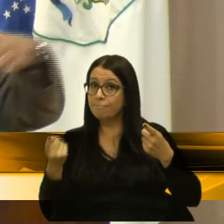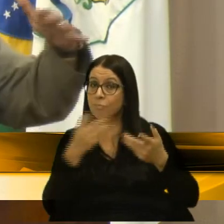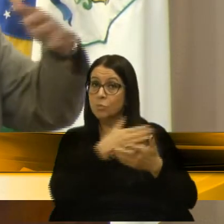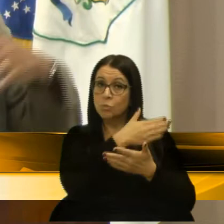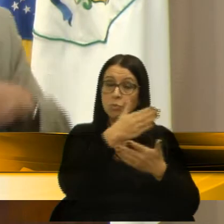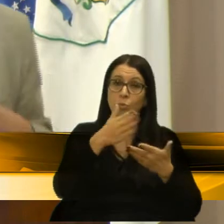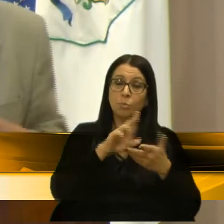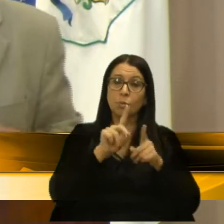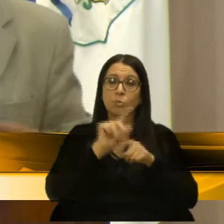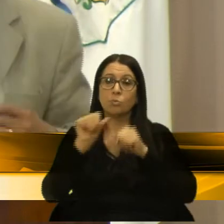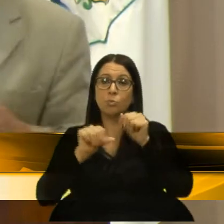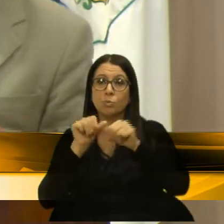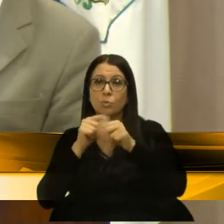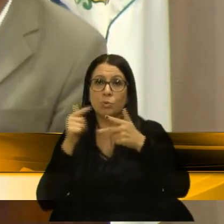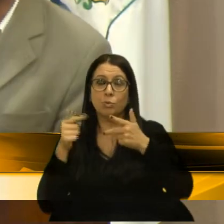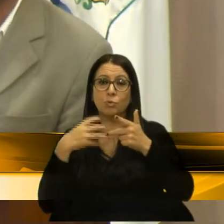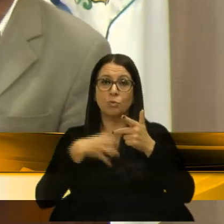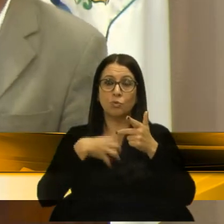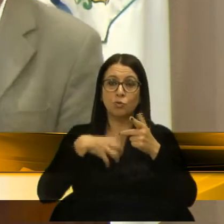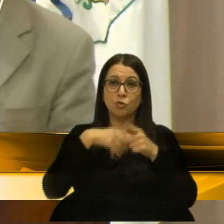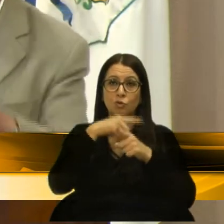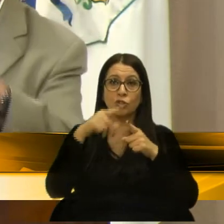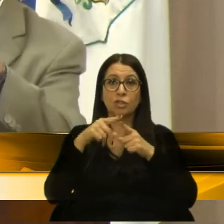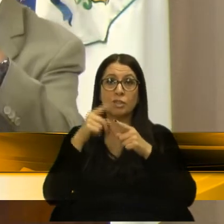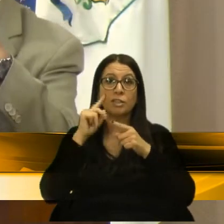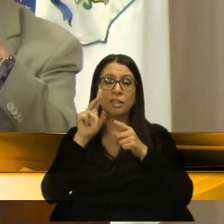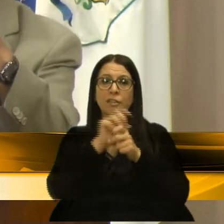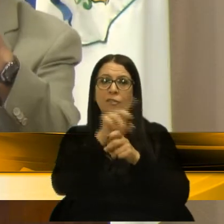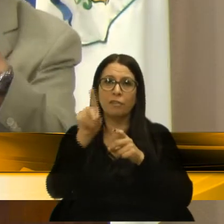nós vimos as formas em que estão havendo,